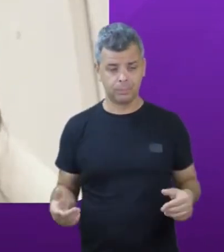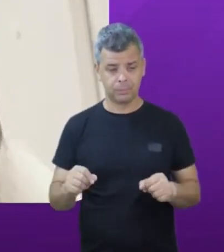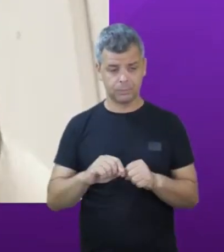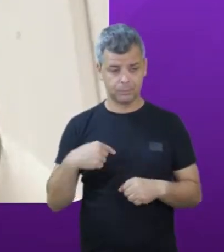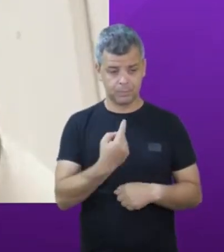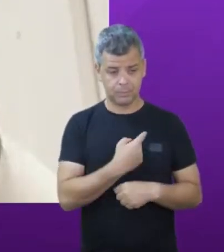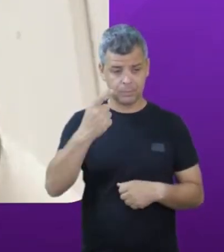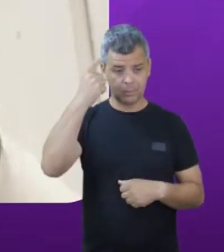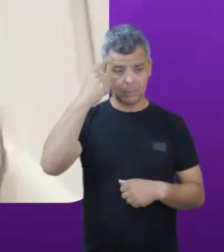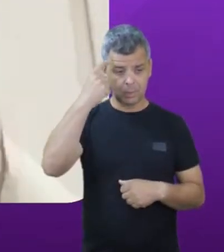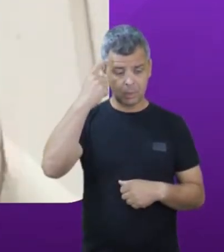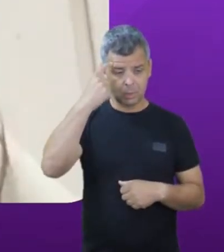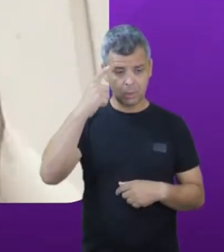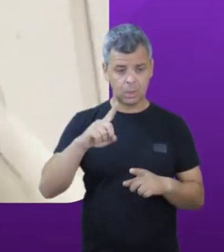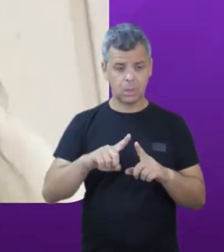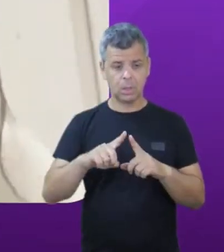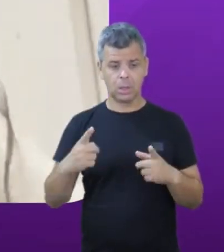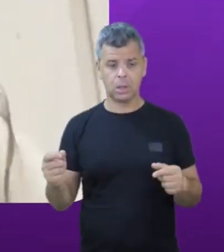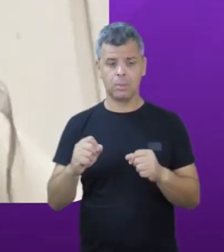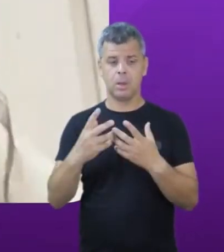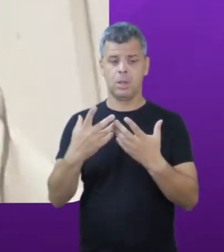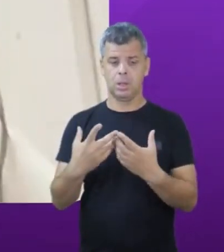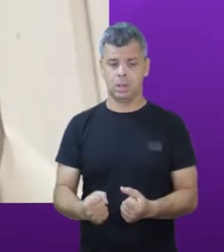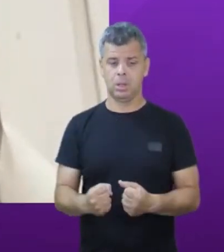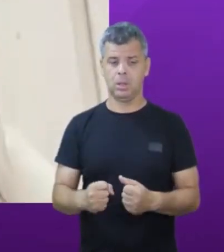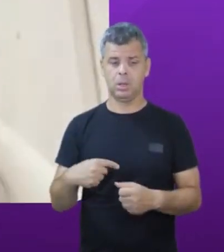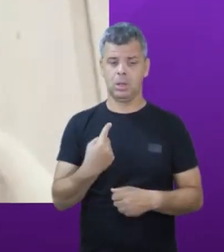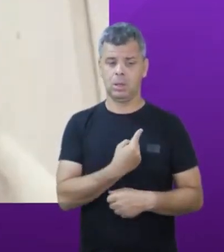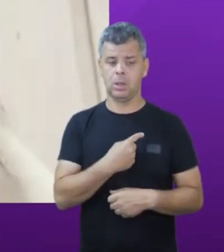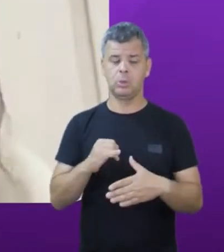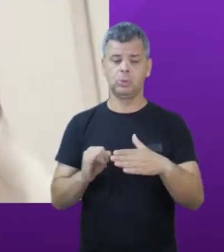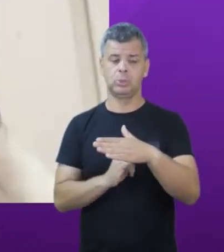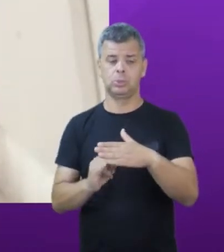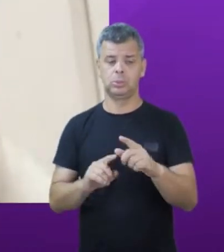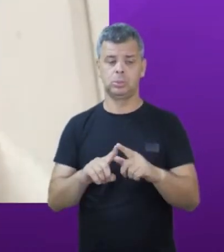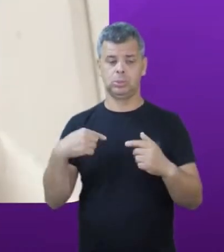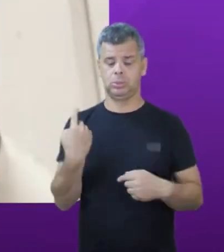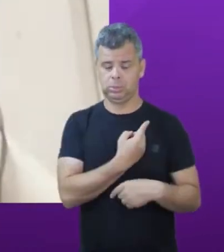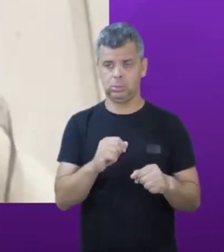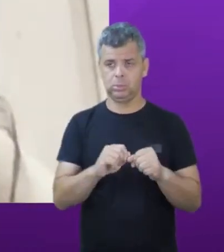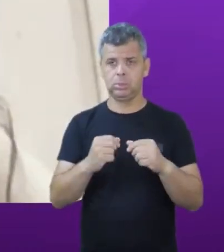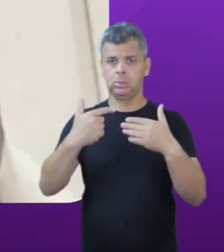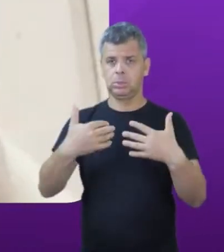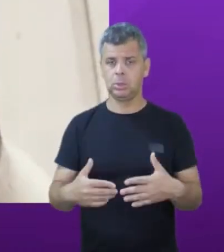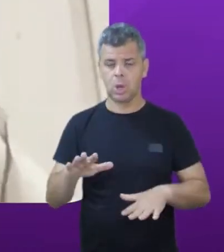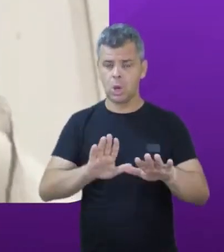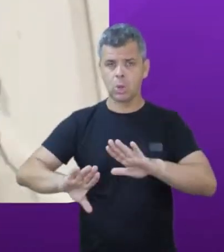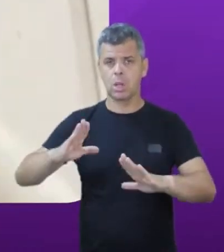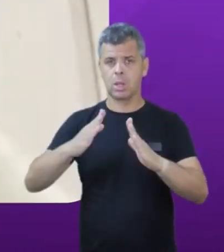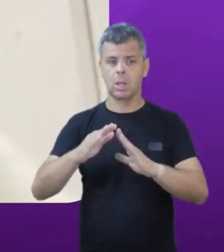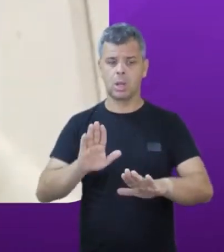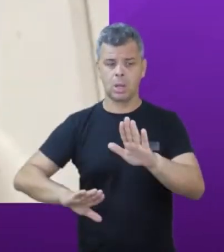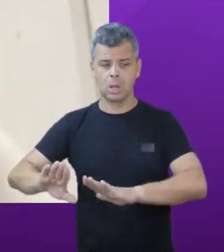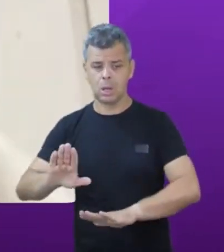gente pensar nisso, para ocupar um espaço na política institucional, a gente tem que falar sobre o cuidado da casa, o